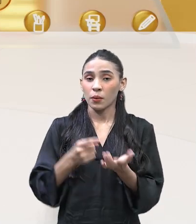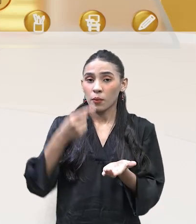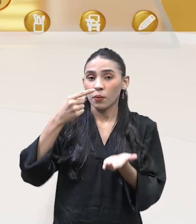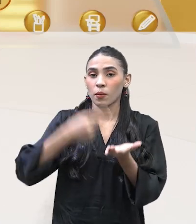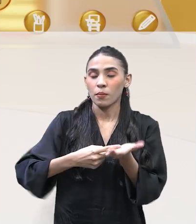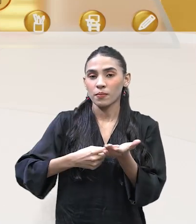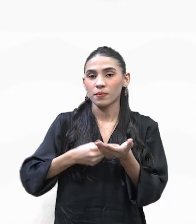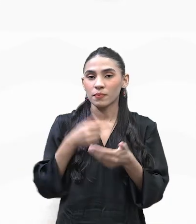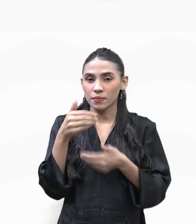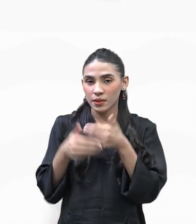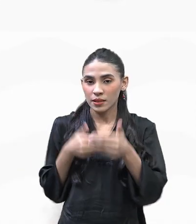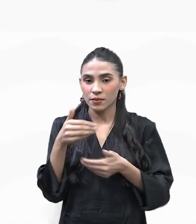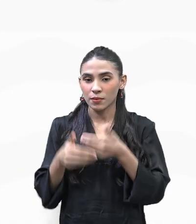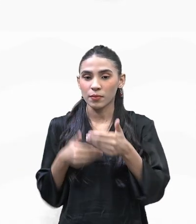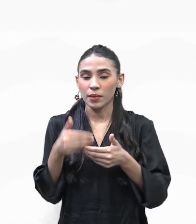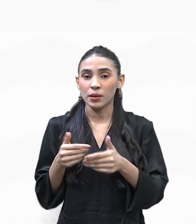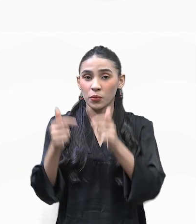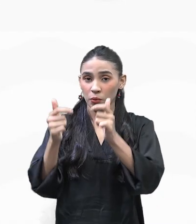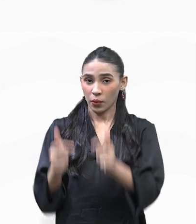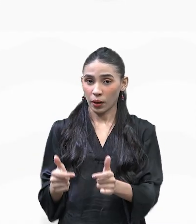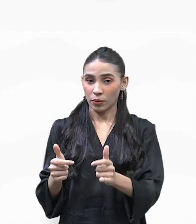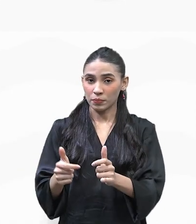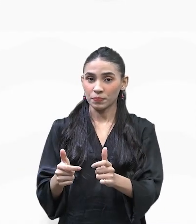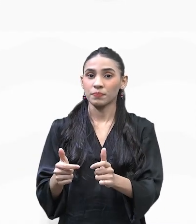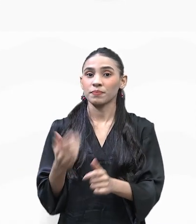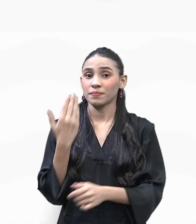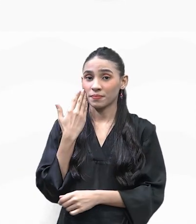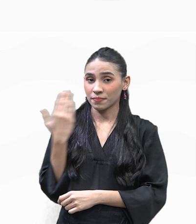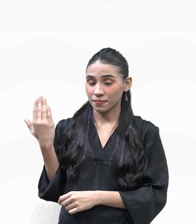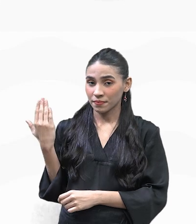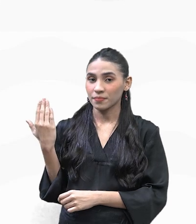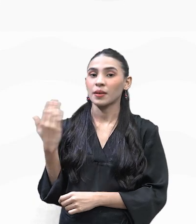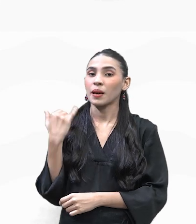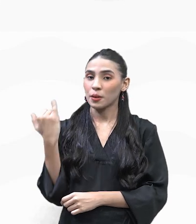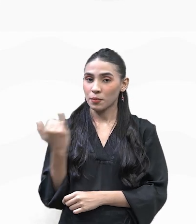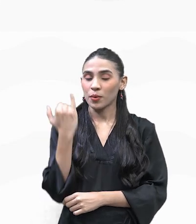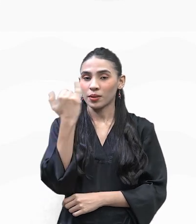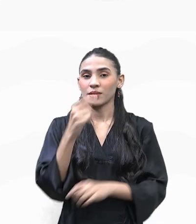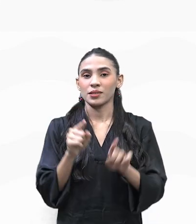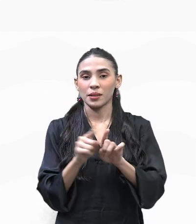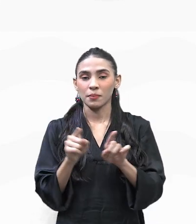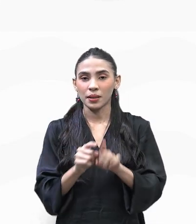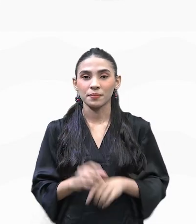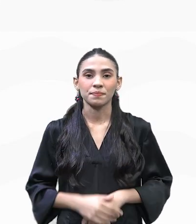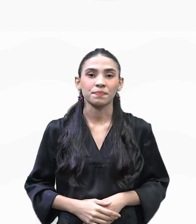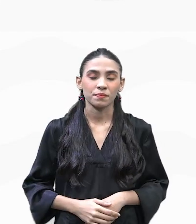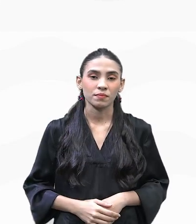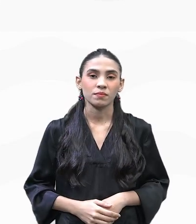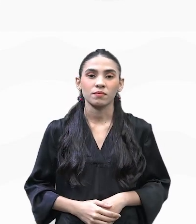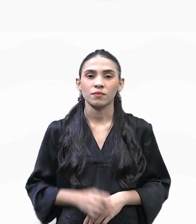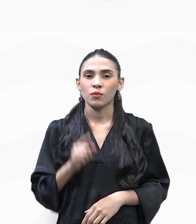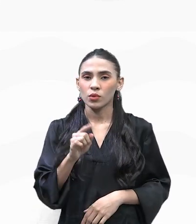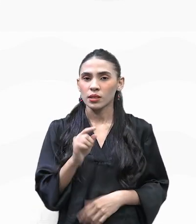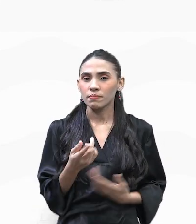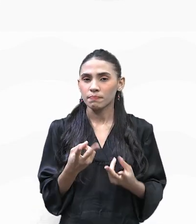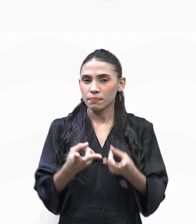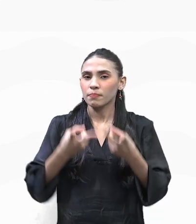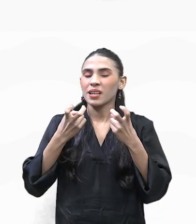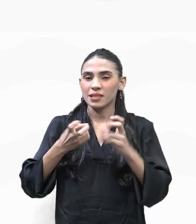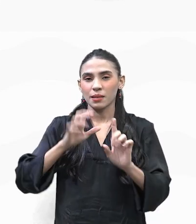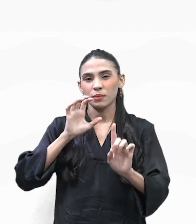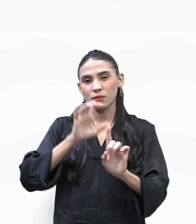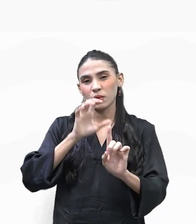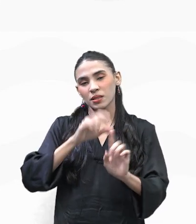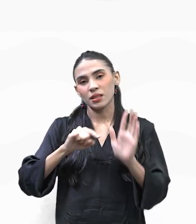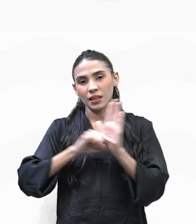o desenvolvimento do território. Olha, extremamente importante. A gente está vendo aí os impactos